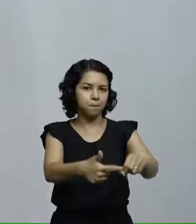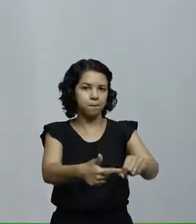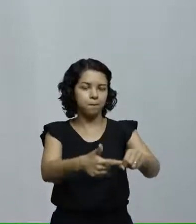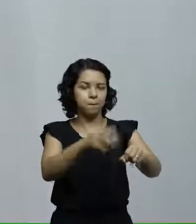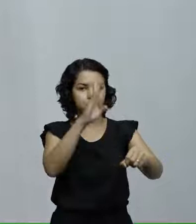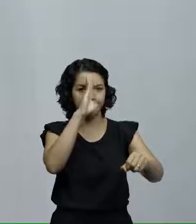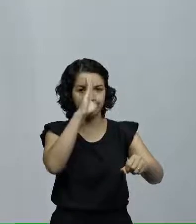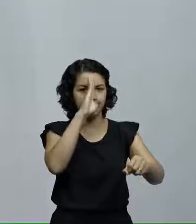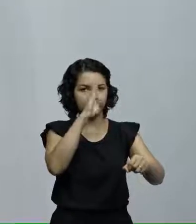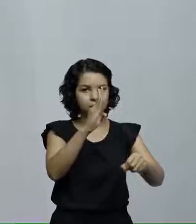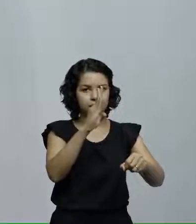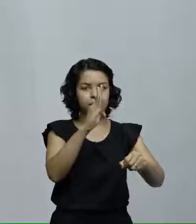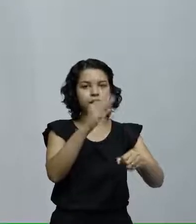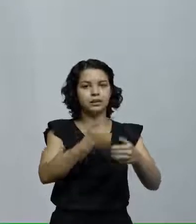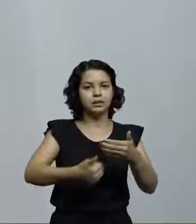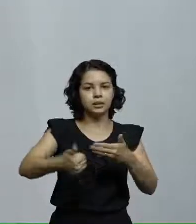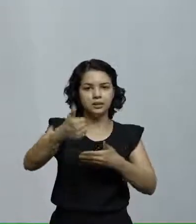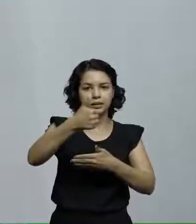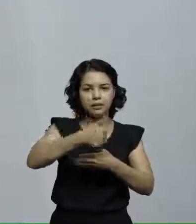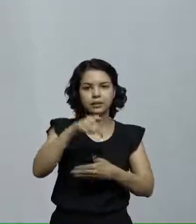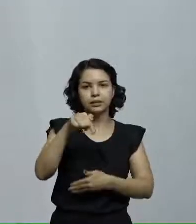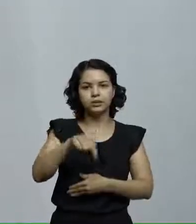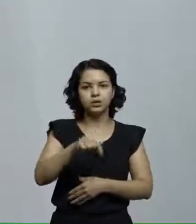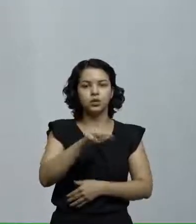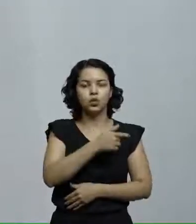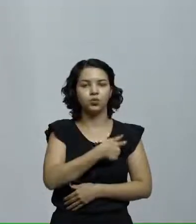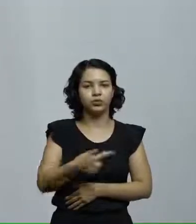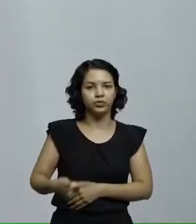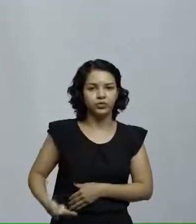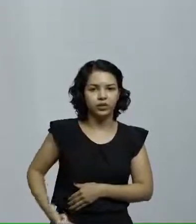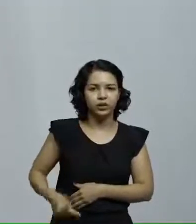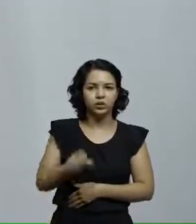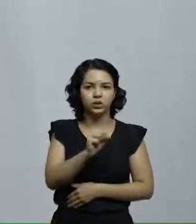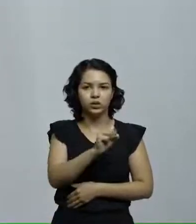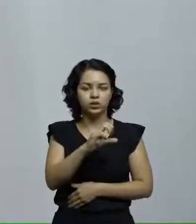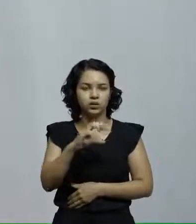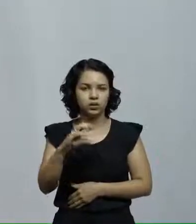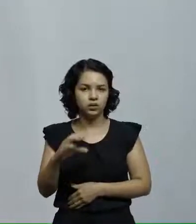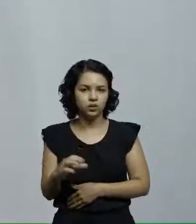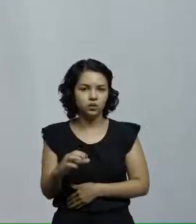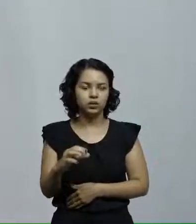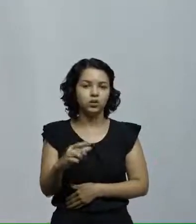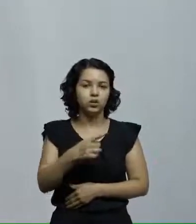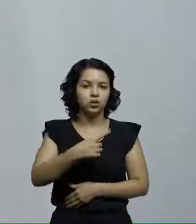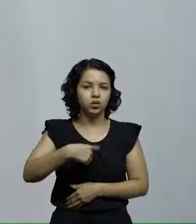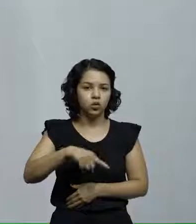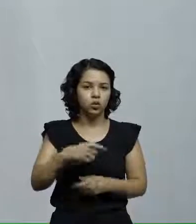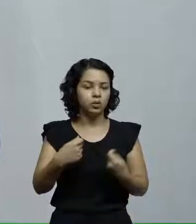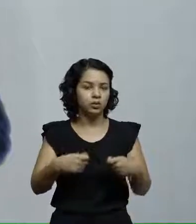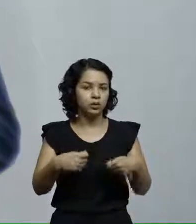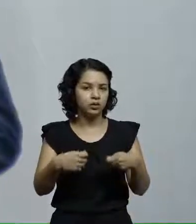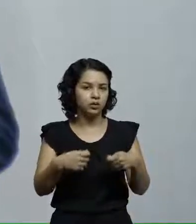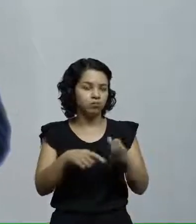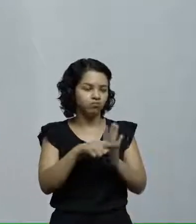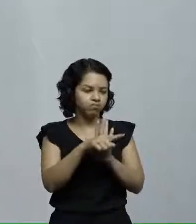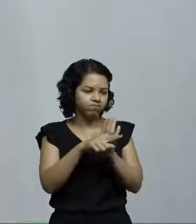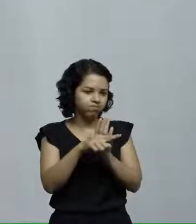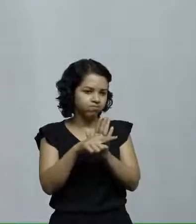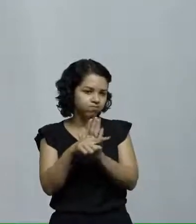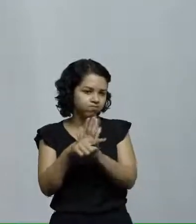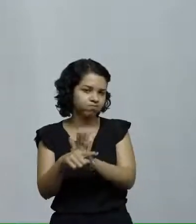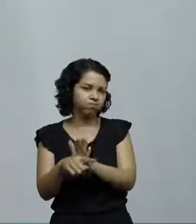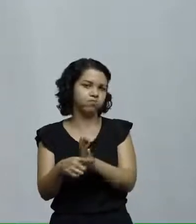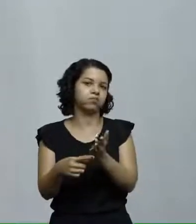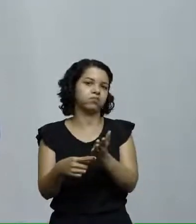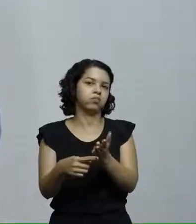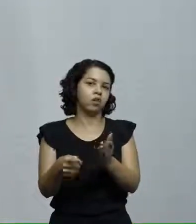governo de Santa Catarina, que é uma forma de verificar a nossa atividade,